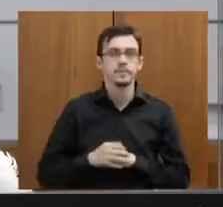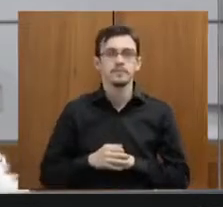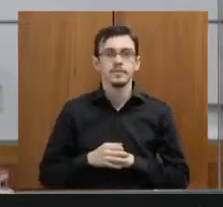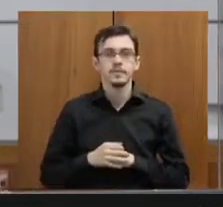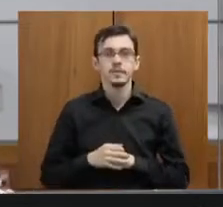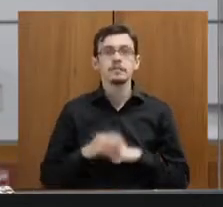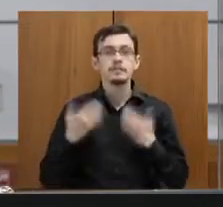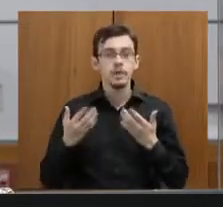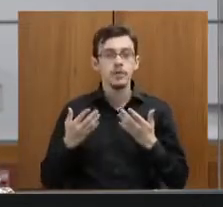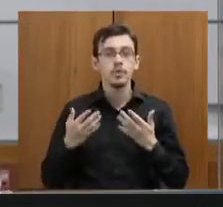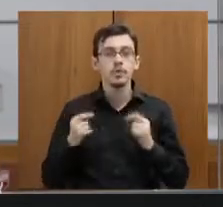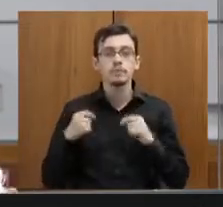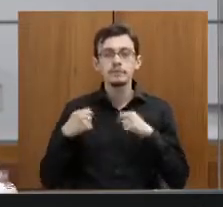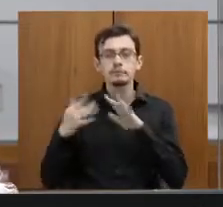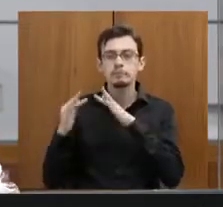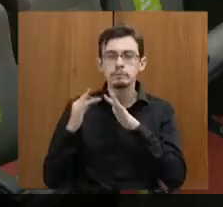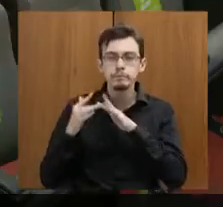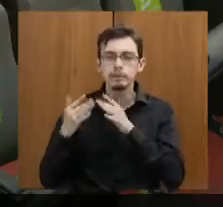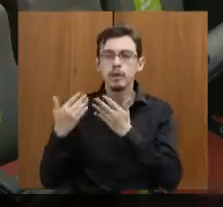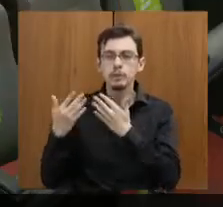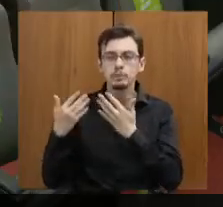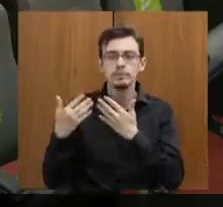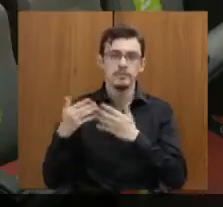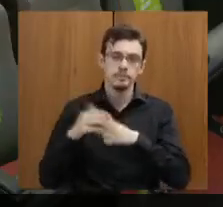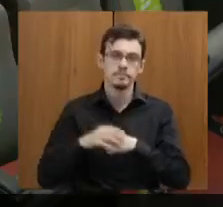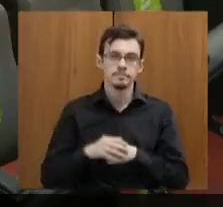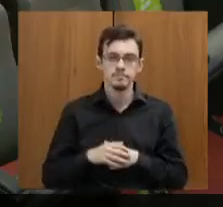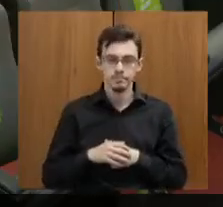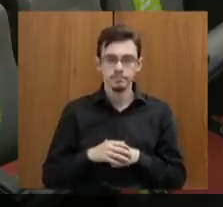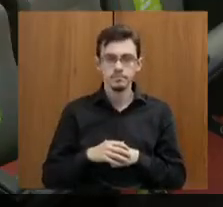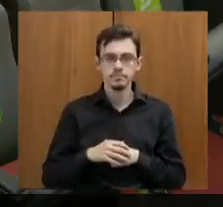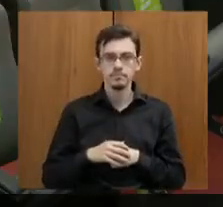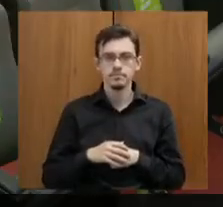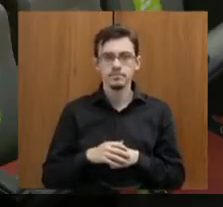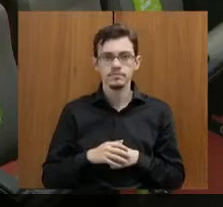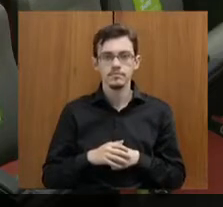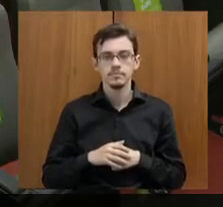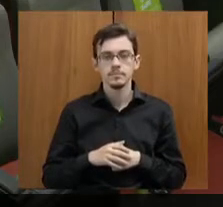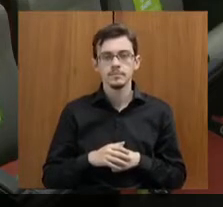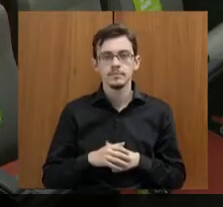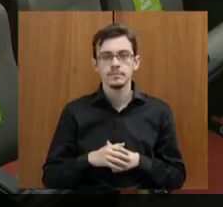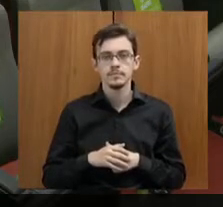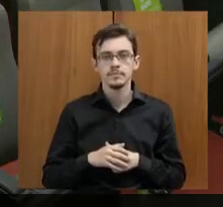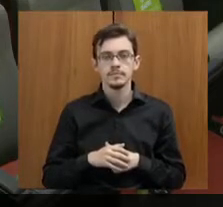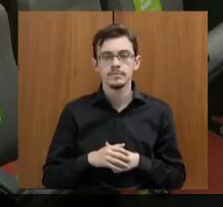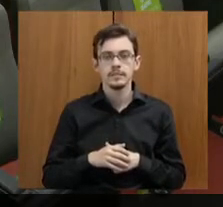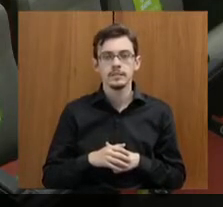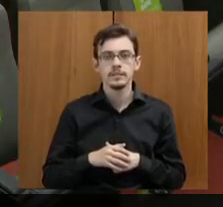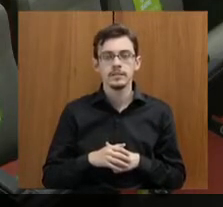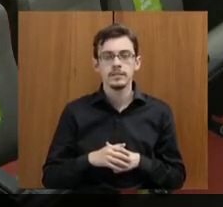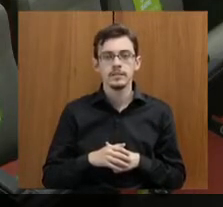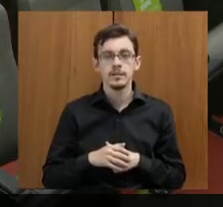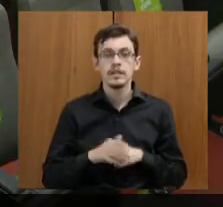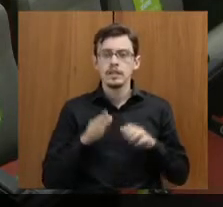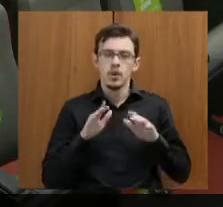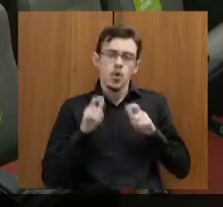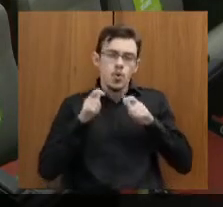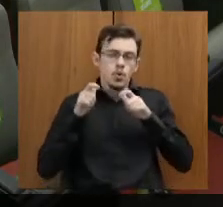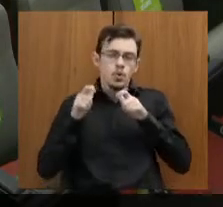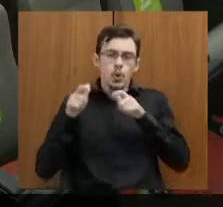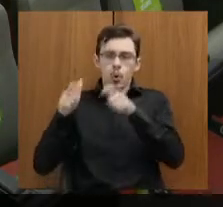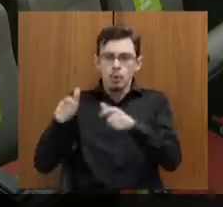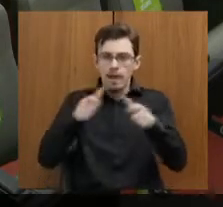diálogo ele tem que ser sempre estreitar então outra coisa que a gente precisa é fazer além de ocupar